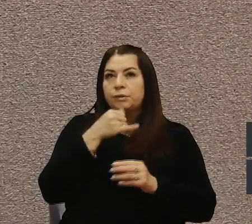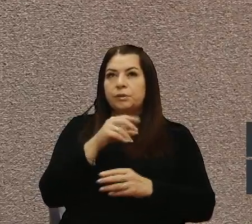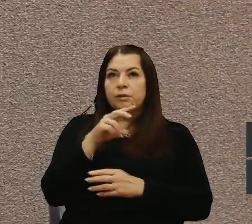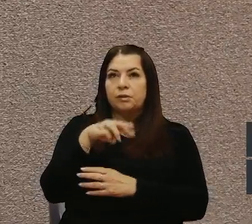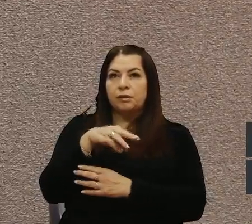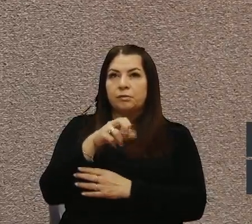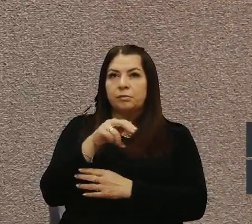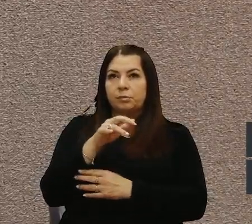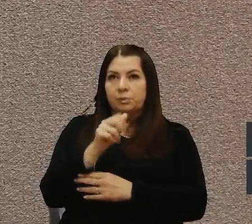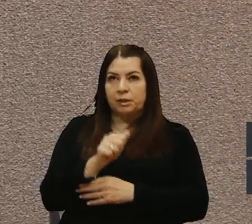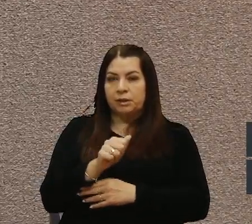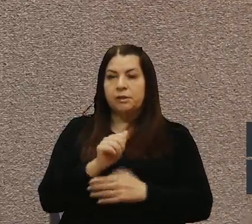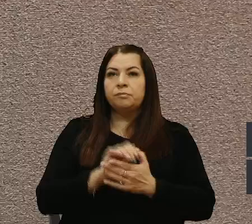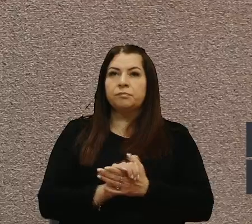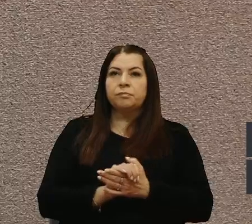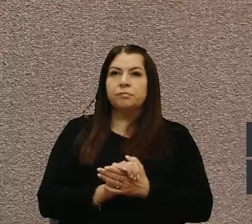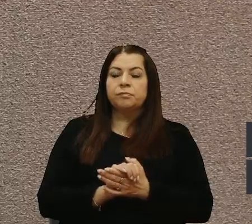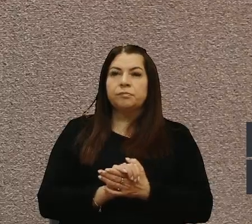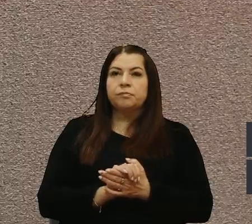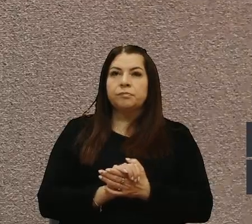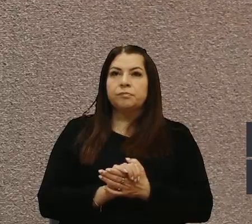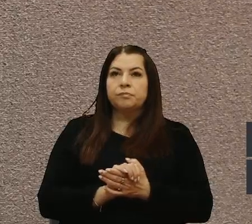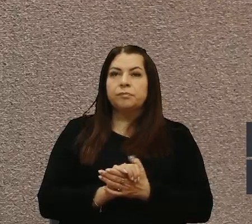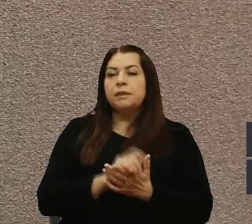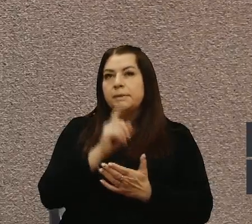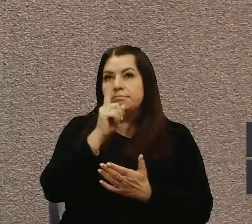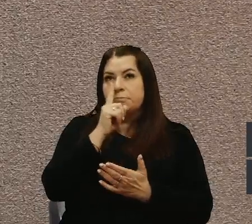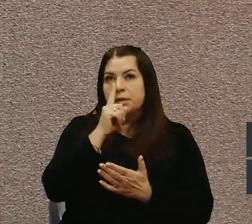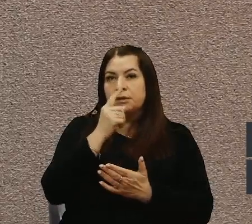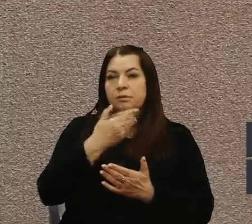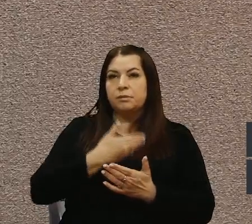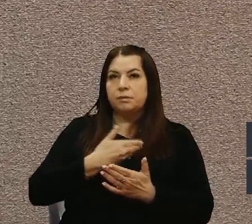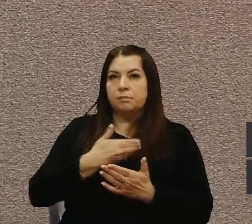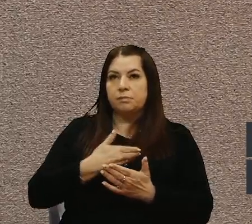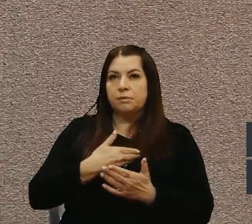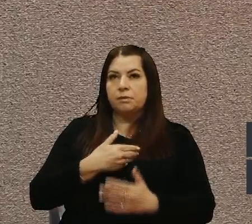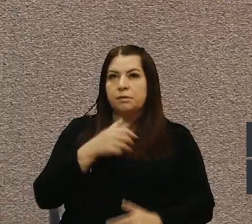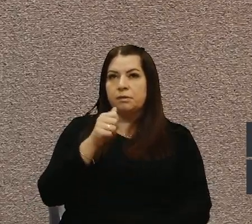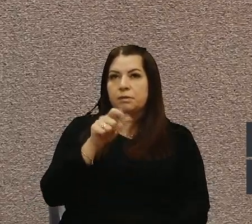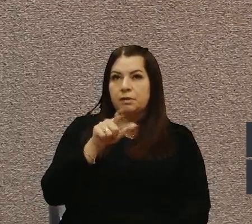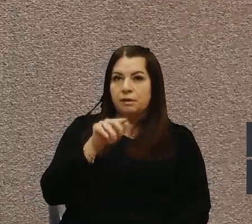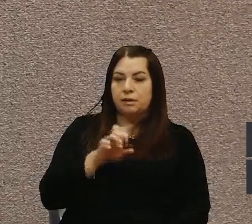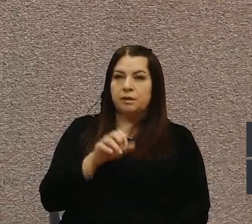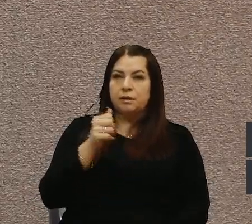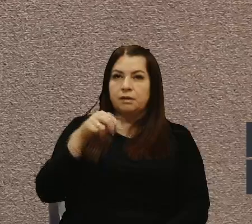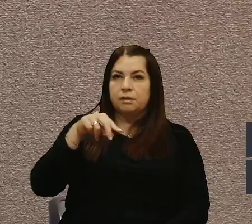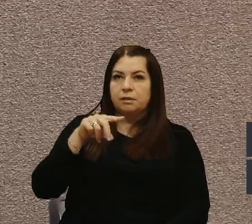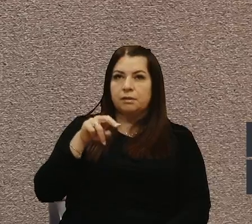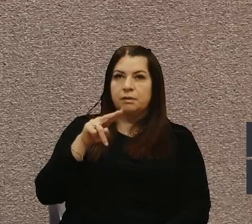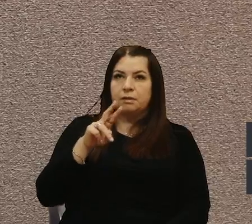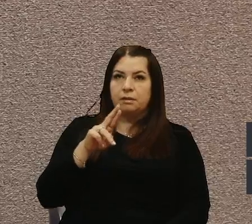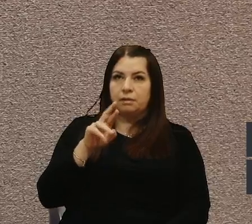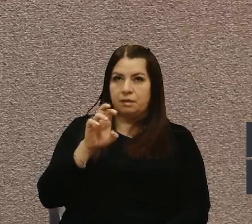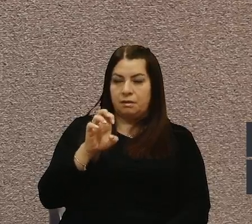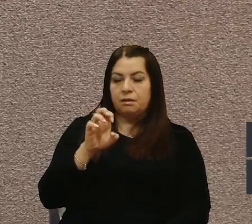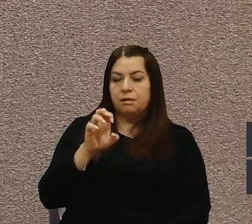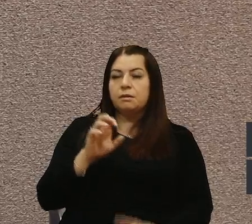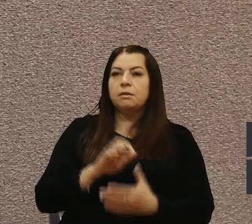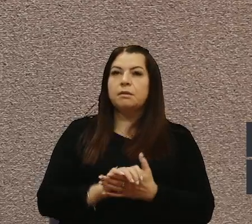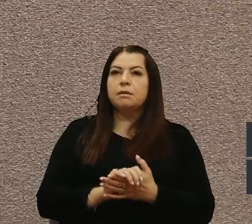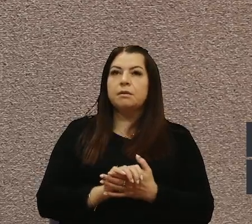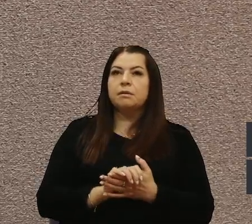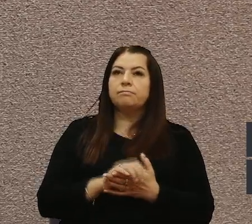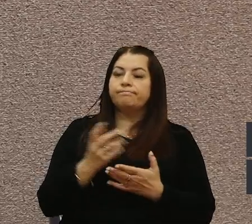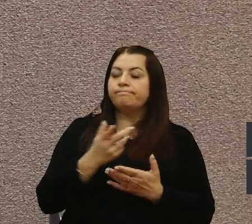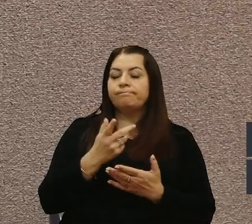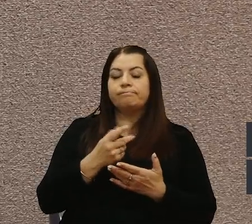Maria Ironi Silva de Brum, mãe dos meus amigos Aline e André Brum. Meus amigos,